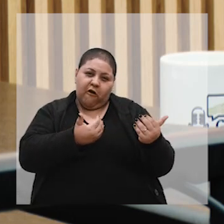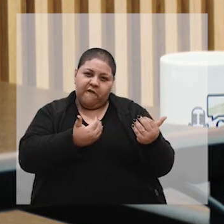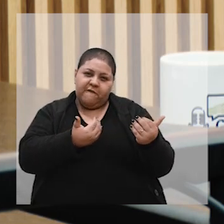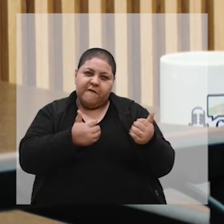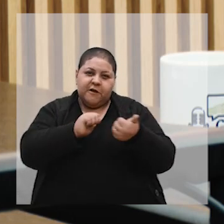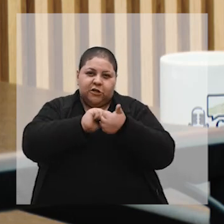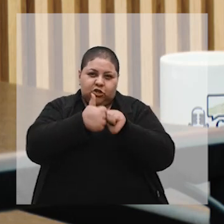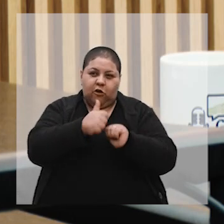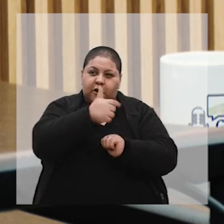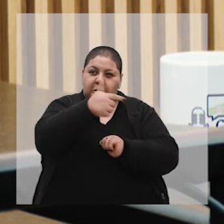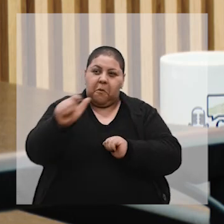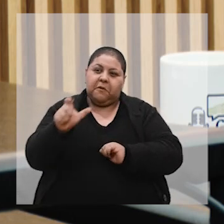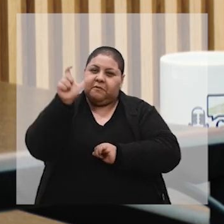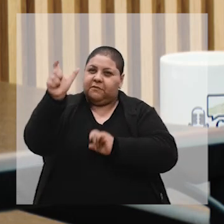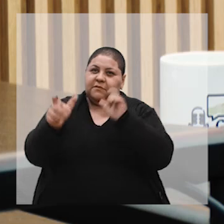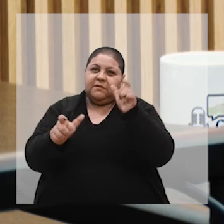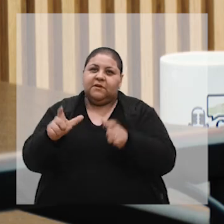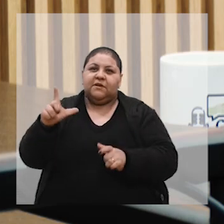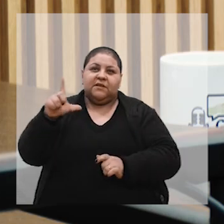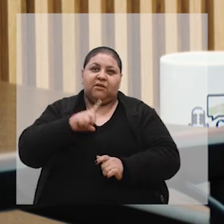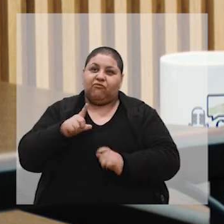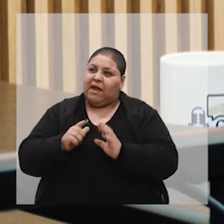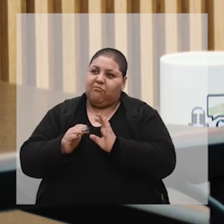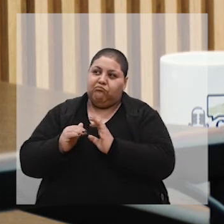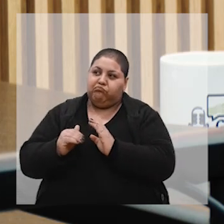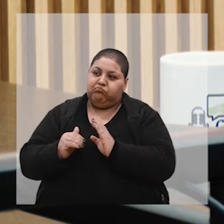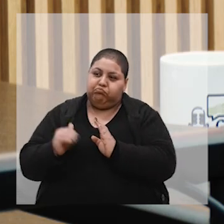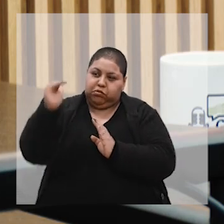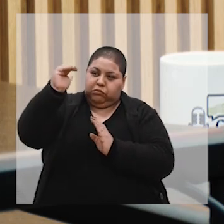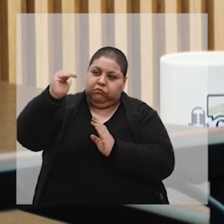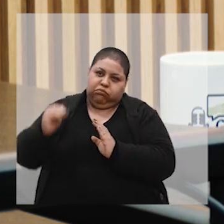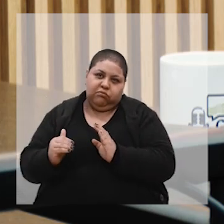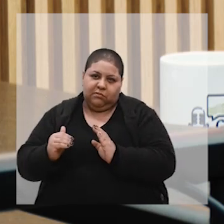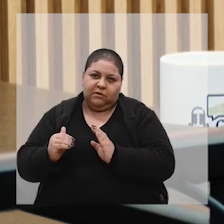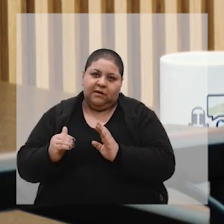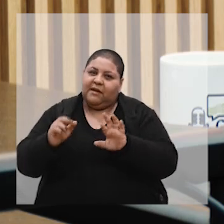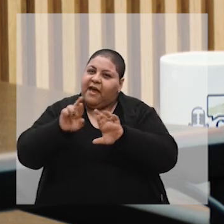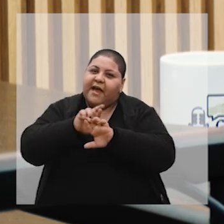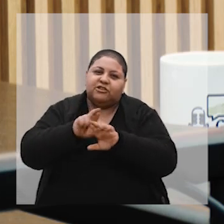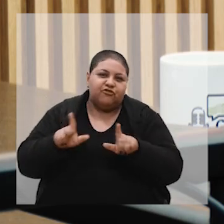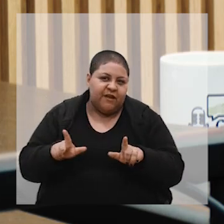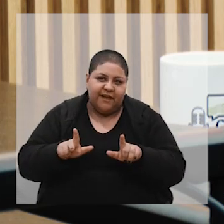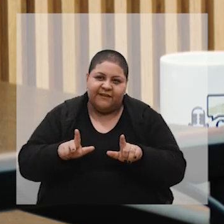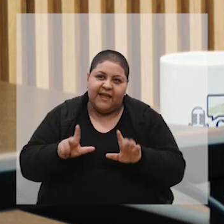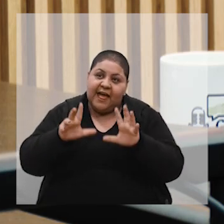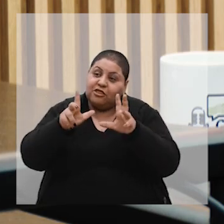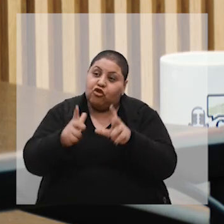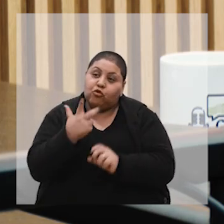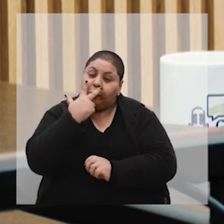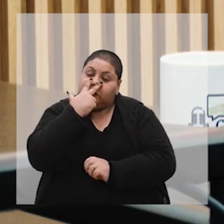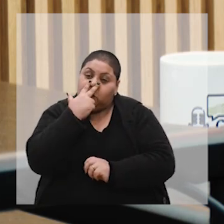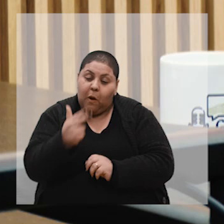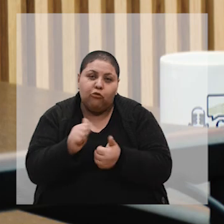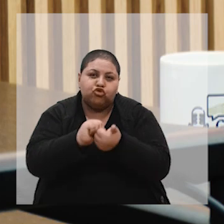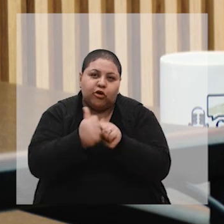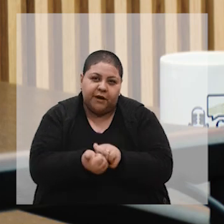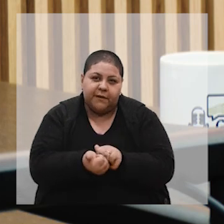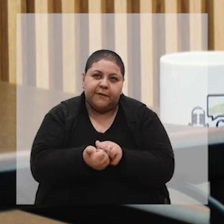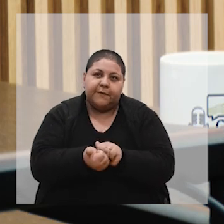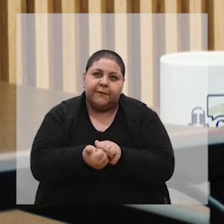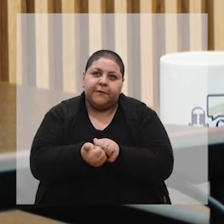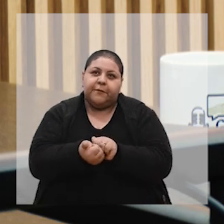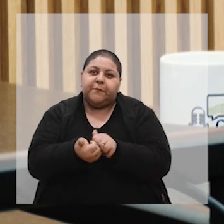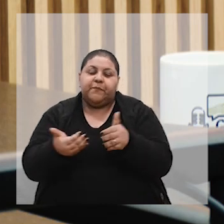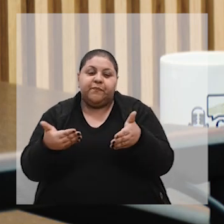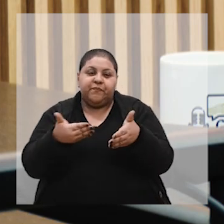gurizada jogar contra outras pessoas, não existe estatura. É muito diferente, sabe? Sim. Então nós fomos